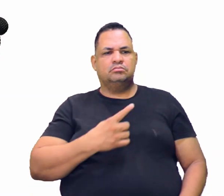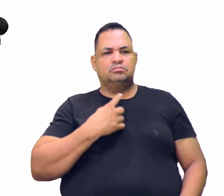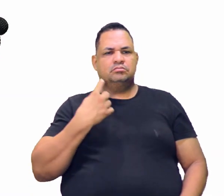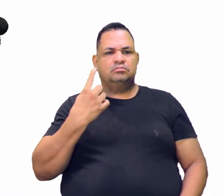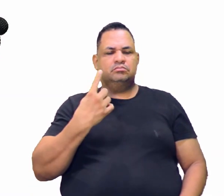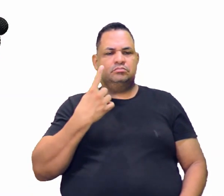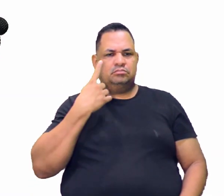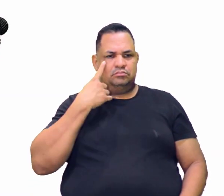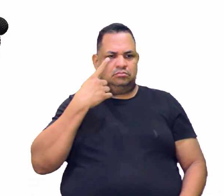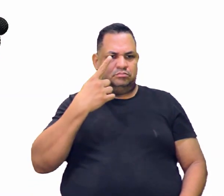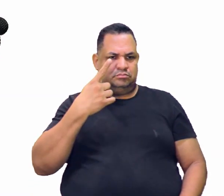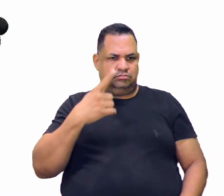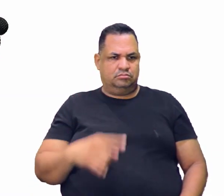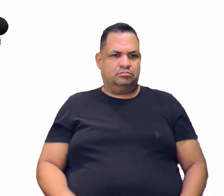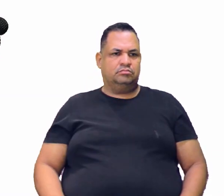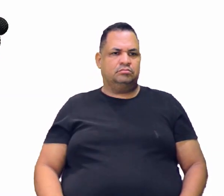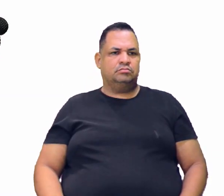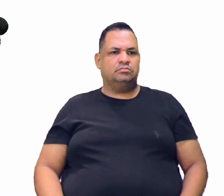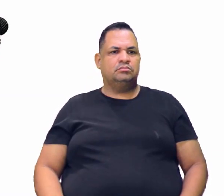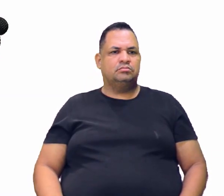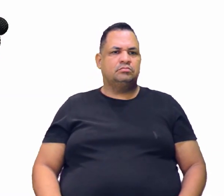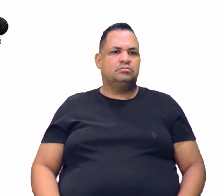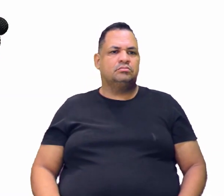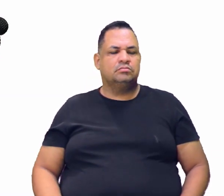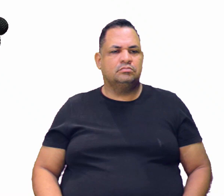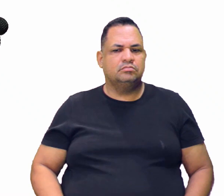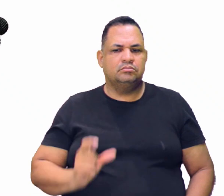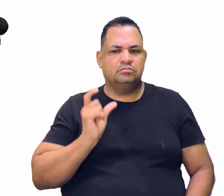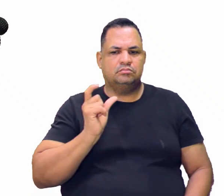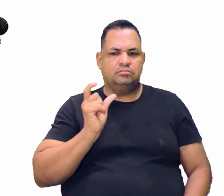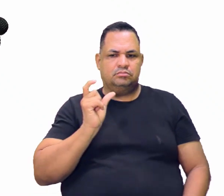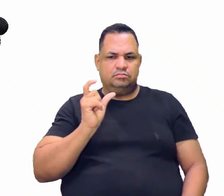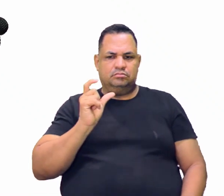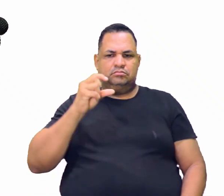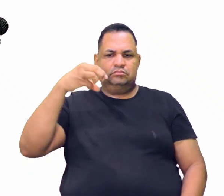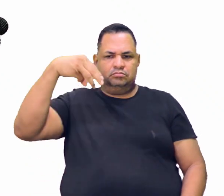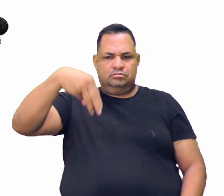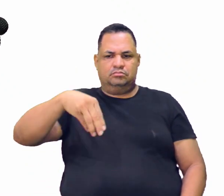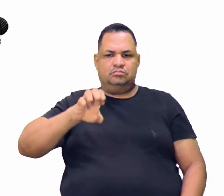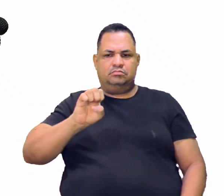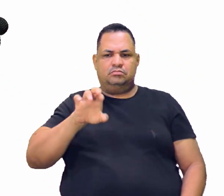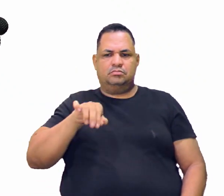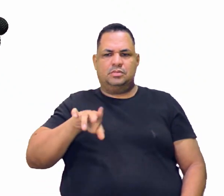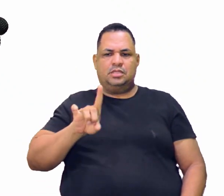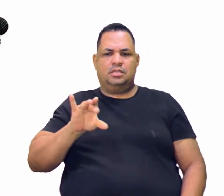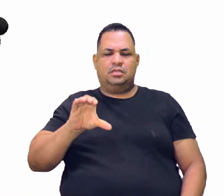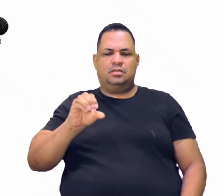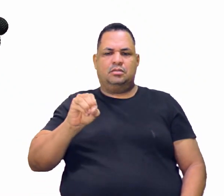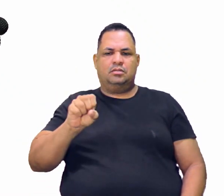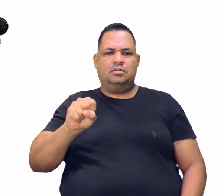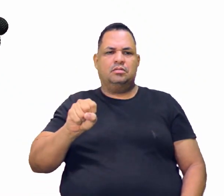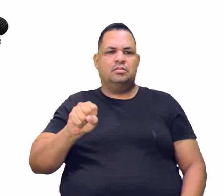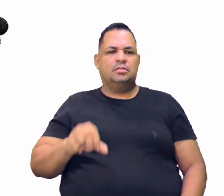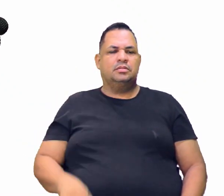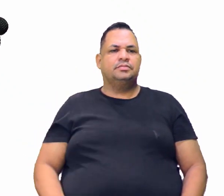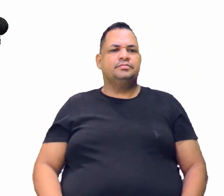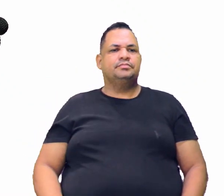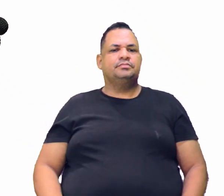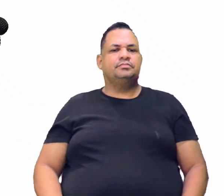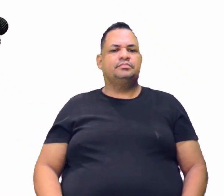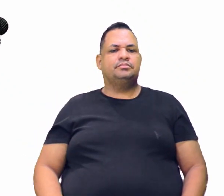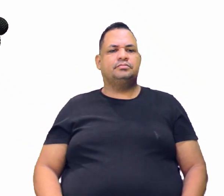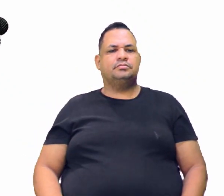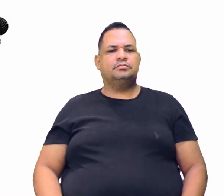o seguinte. Temos a palavra menos. Amadinho, presta atenção. Muita atenção com essa palavra menos, pelo amor de